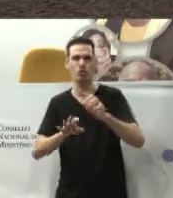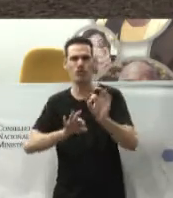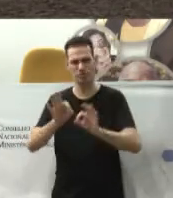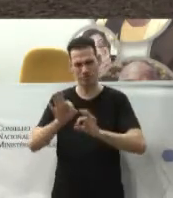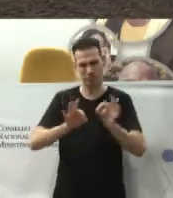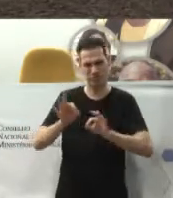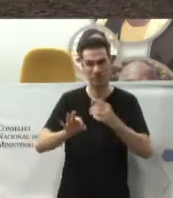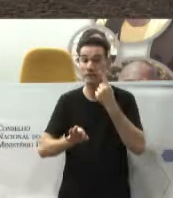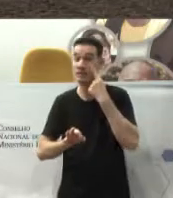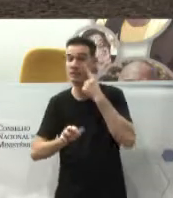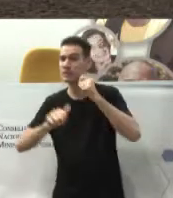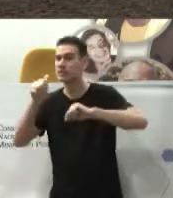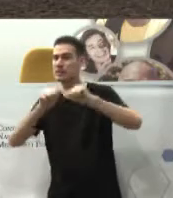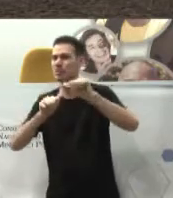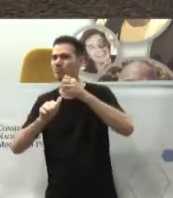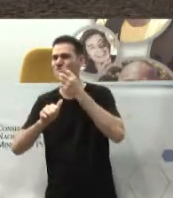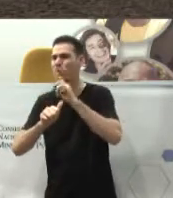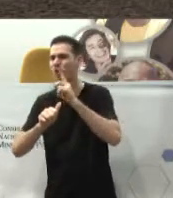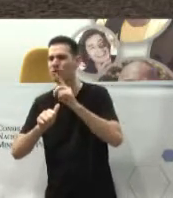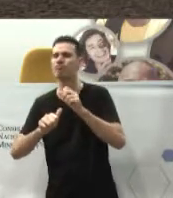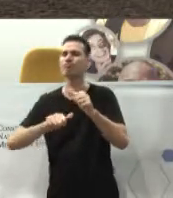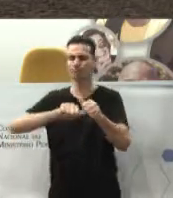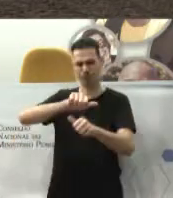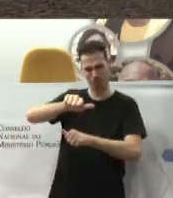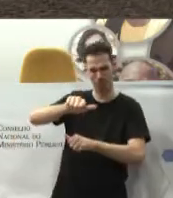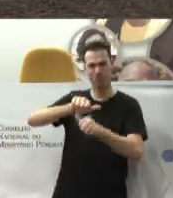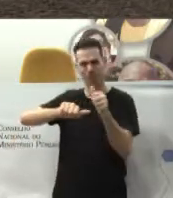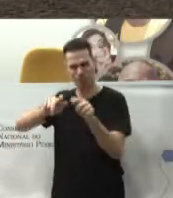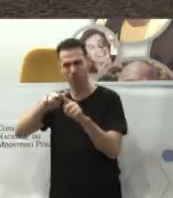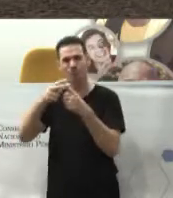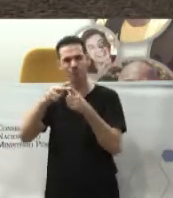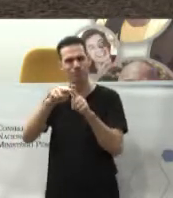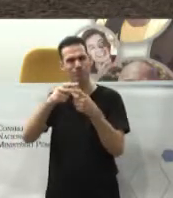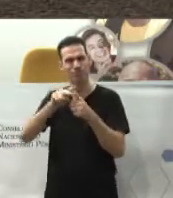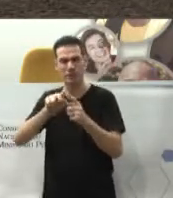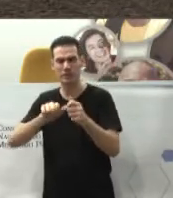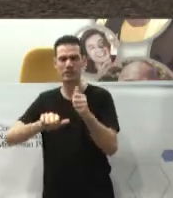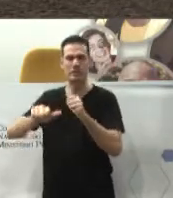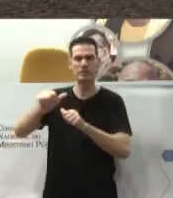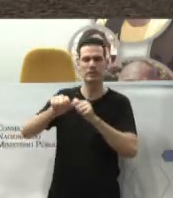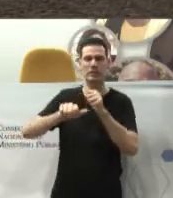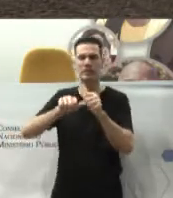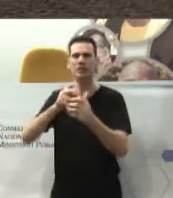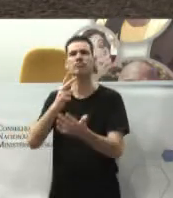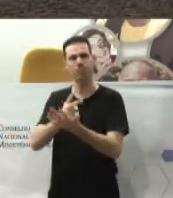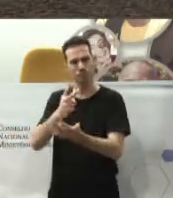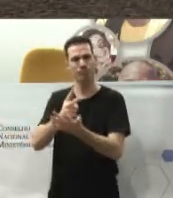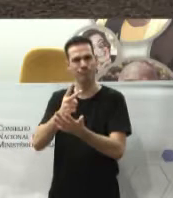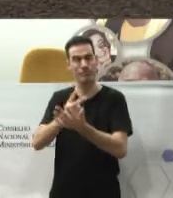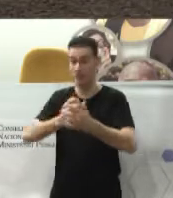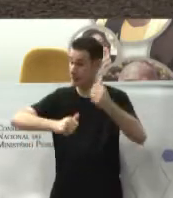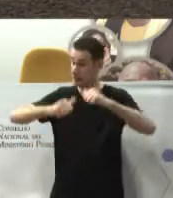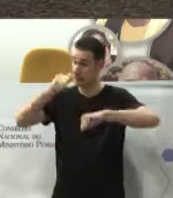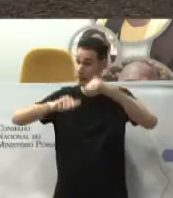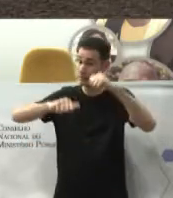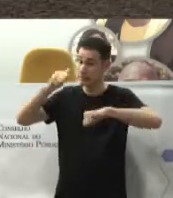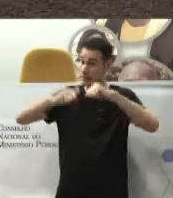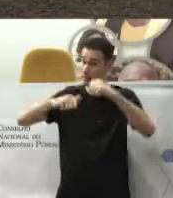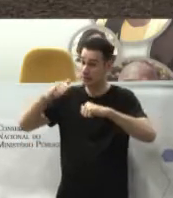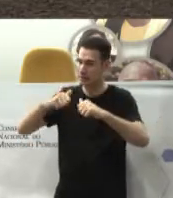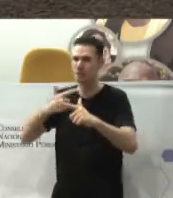plano, avalia o plano, revê o plano, aplica o plano, avalia o plano e assim por diante. Porque o problema é um